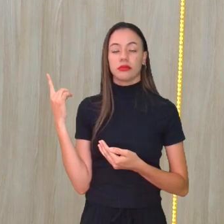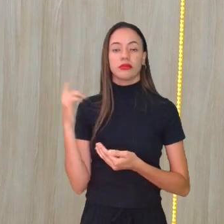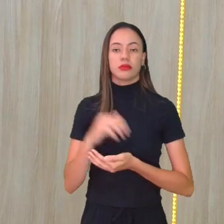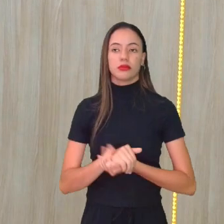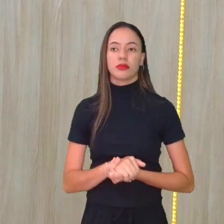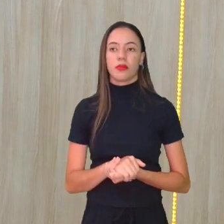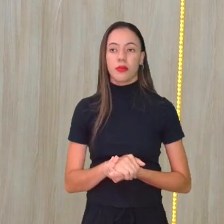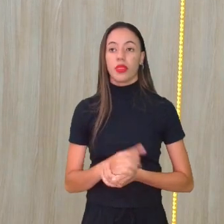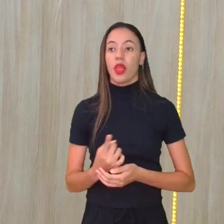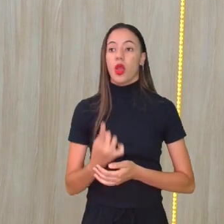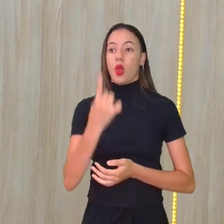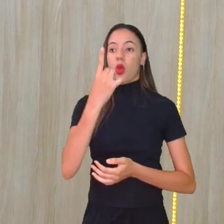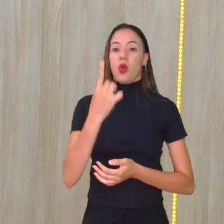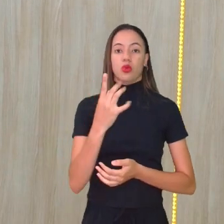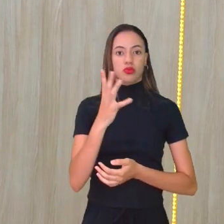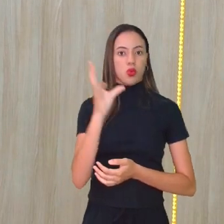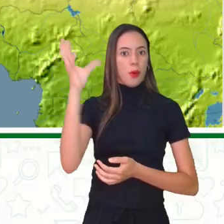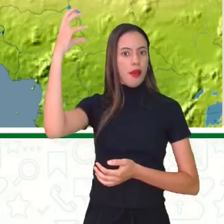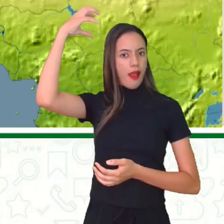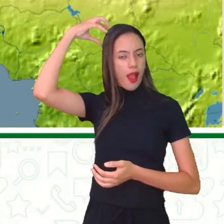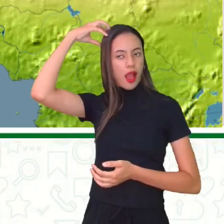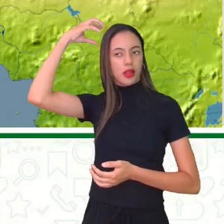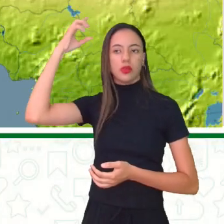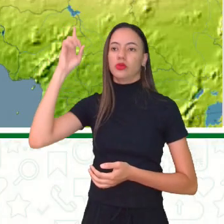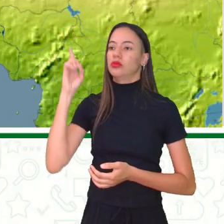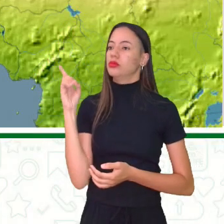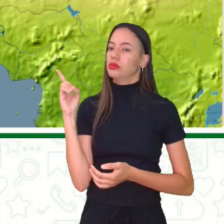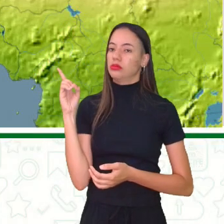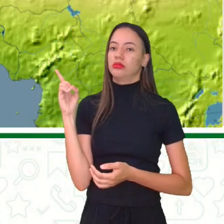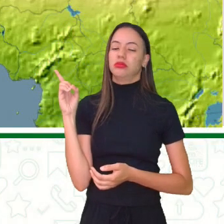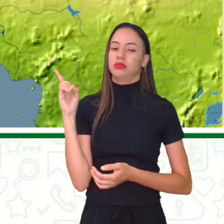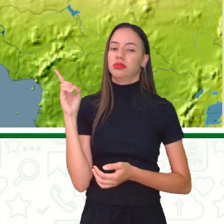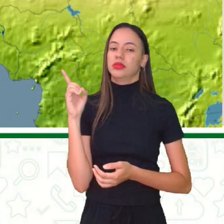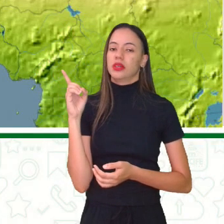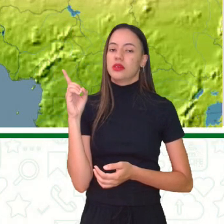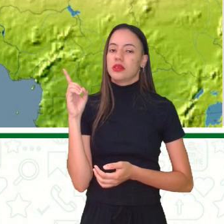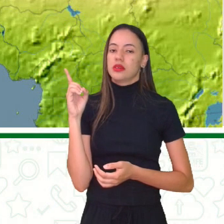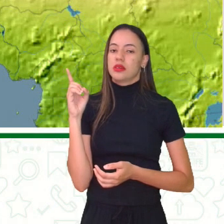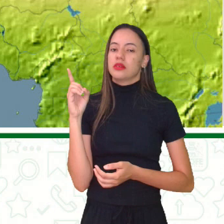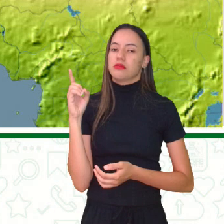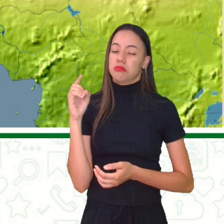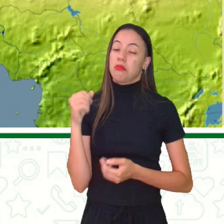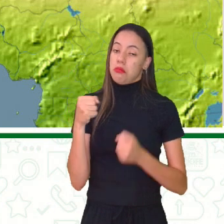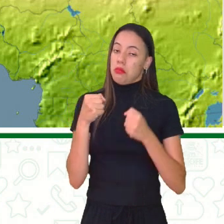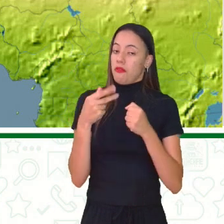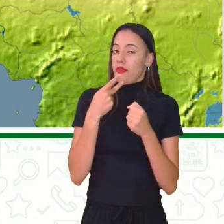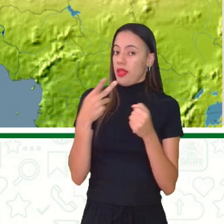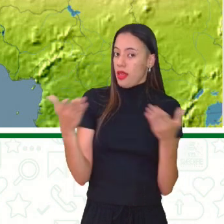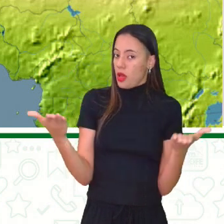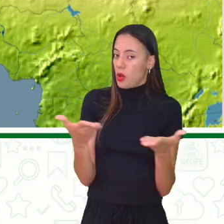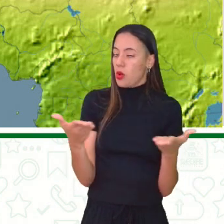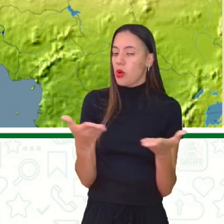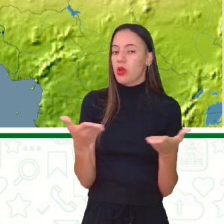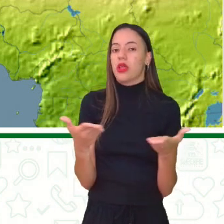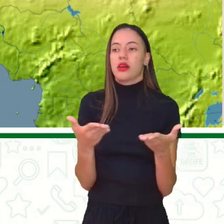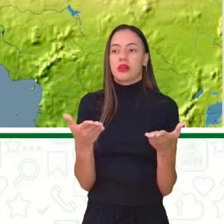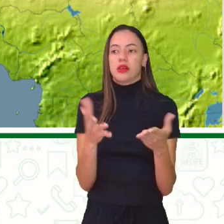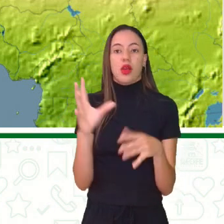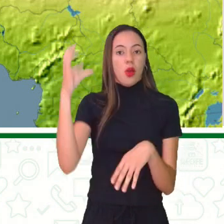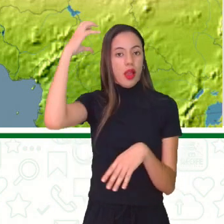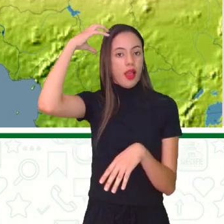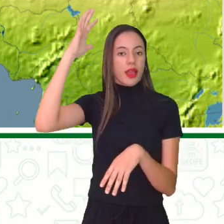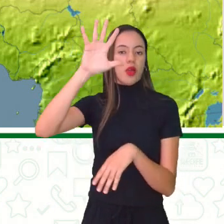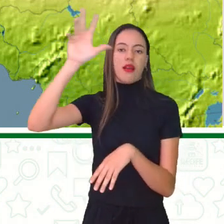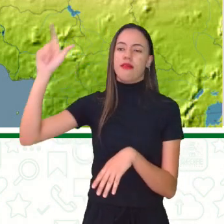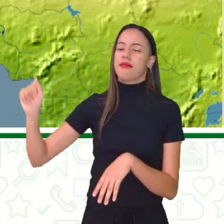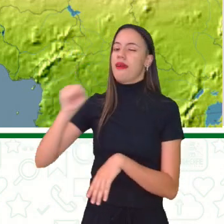então, um dos primeiros reinos, né, que a gente pode mencionar aqui, certo? Um dos reinos